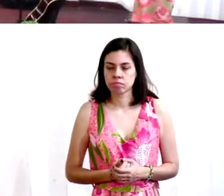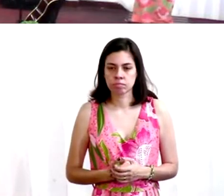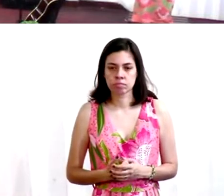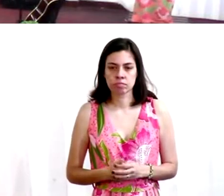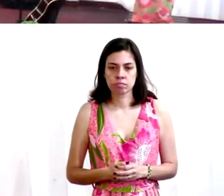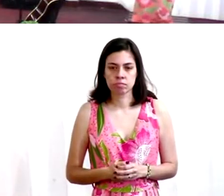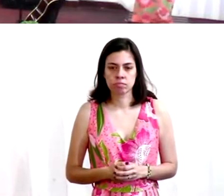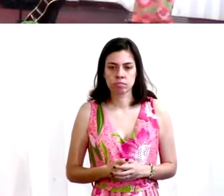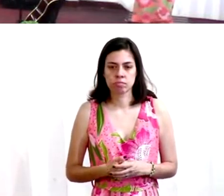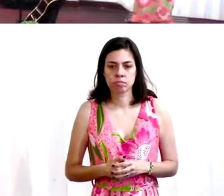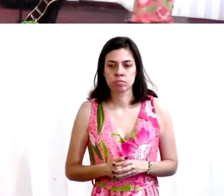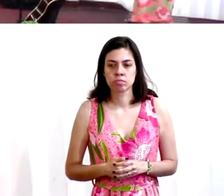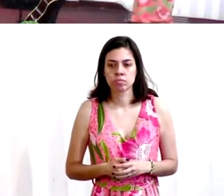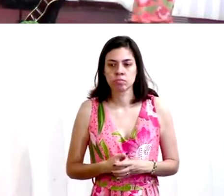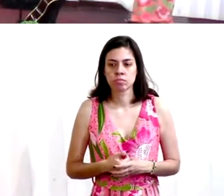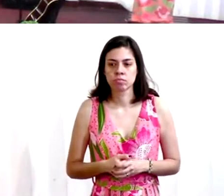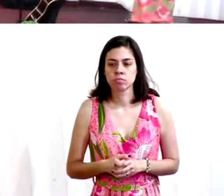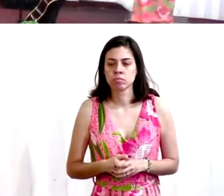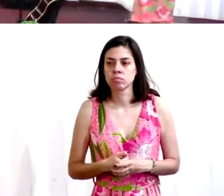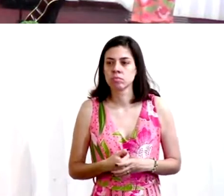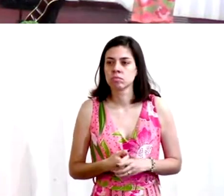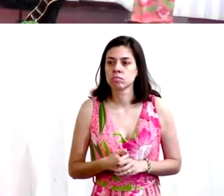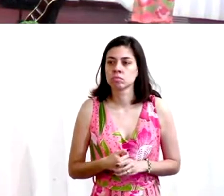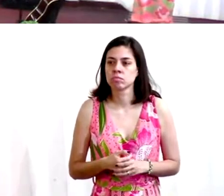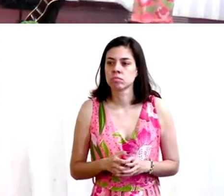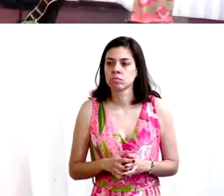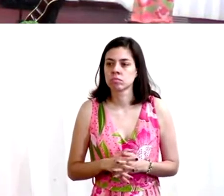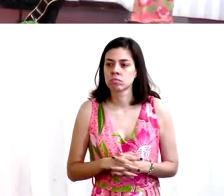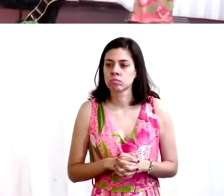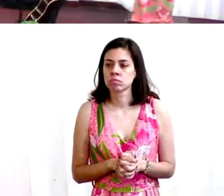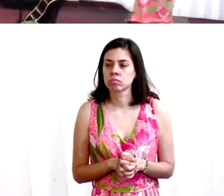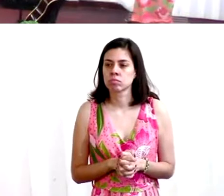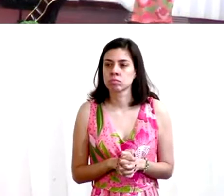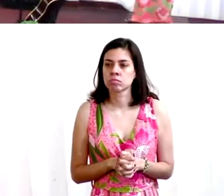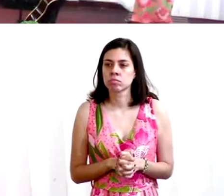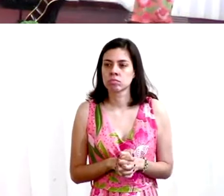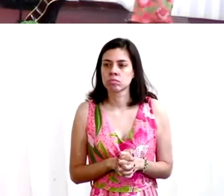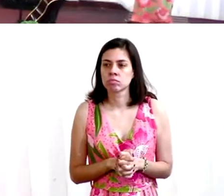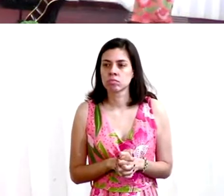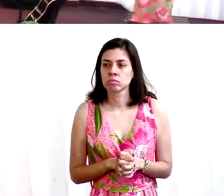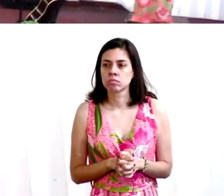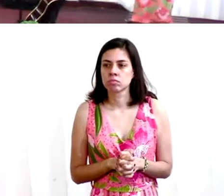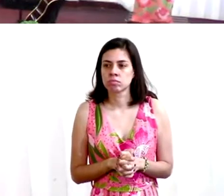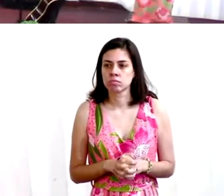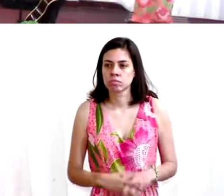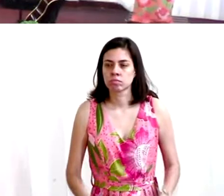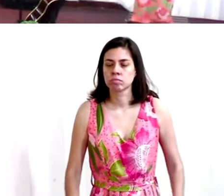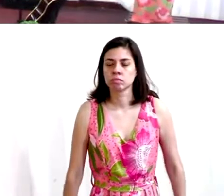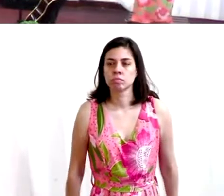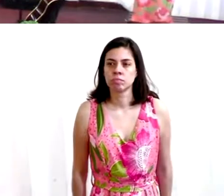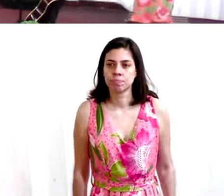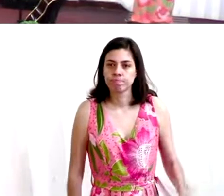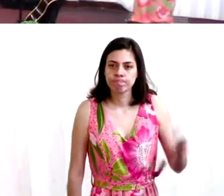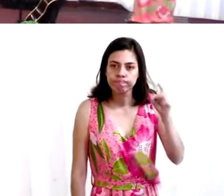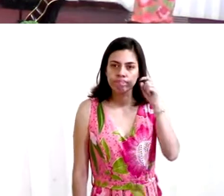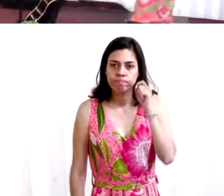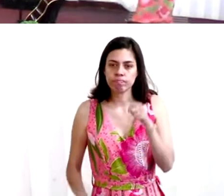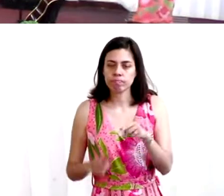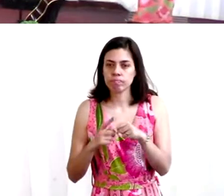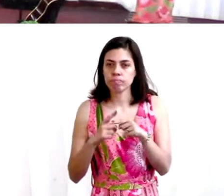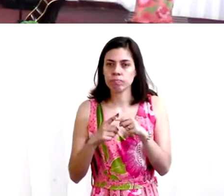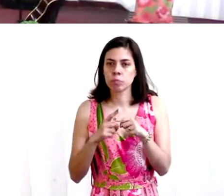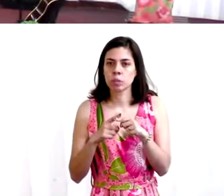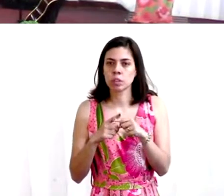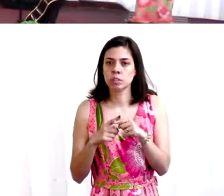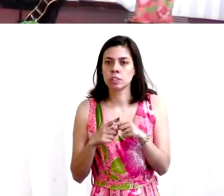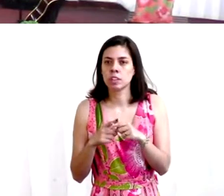nosso colegiado pastoral. E passagens inteiras também, porque a ideia que está no